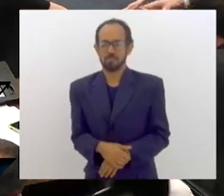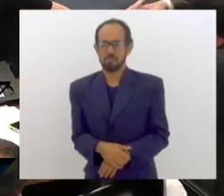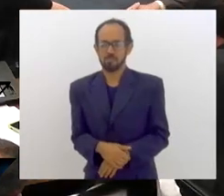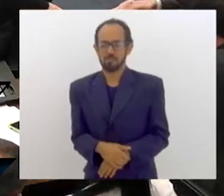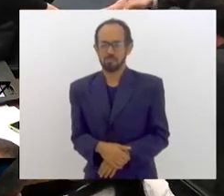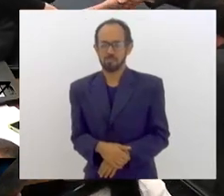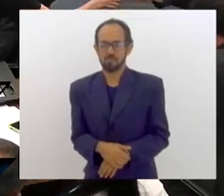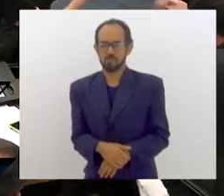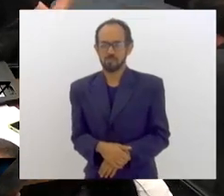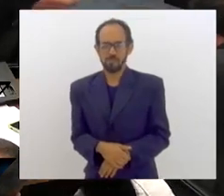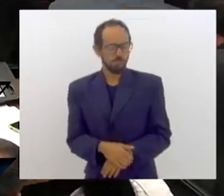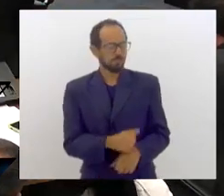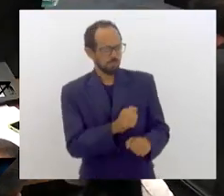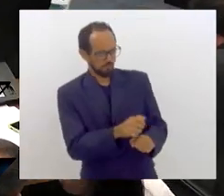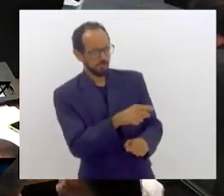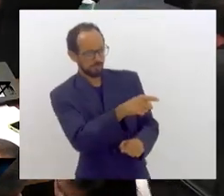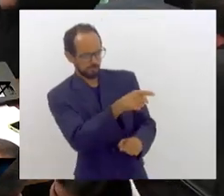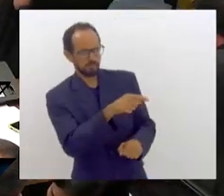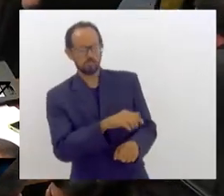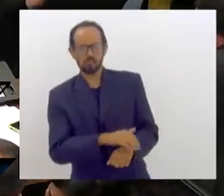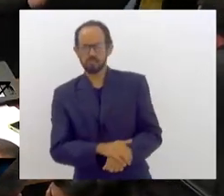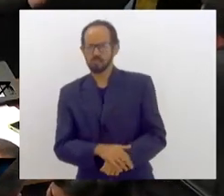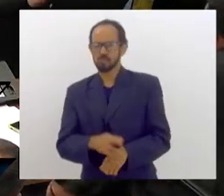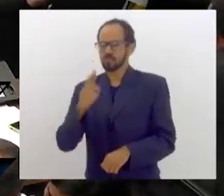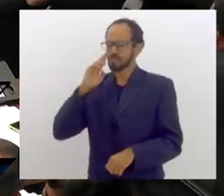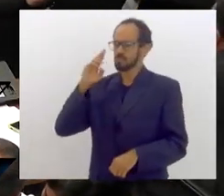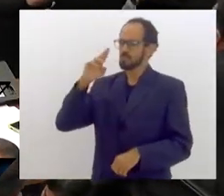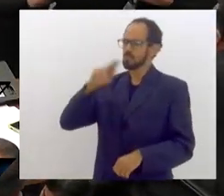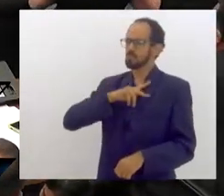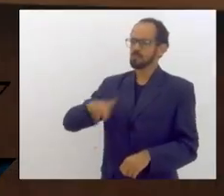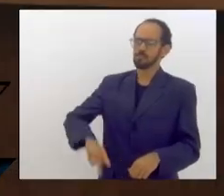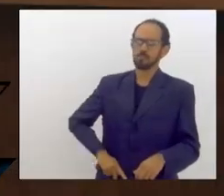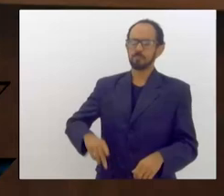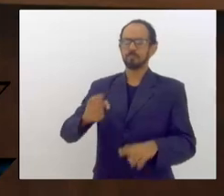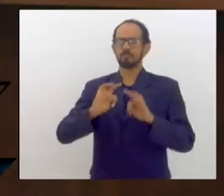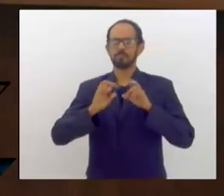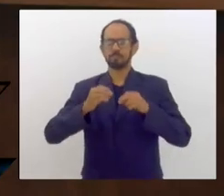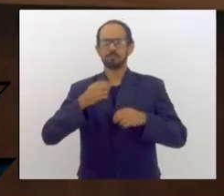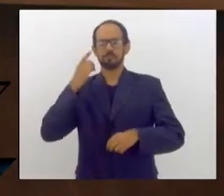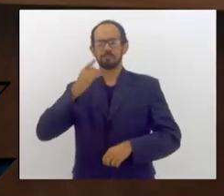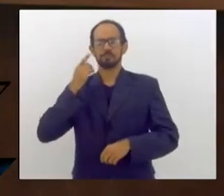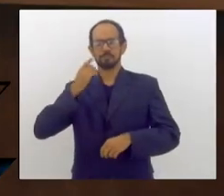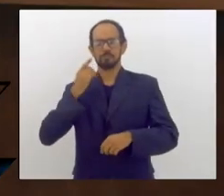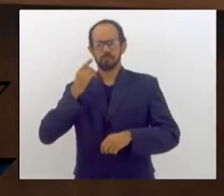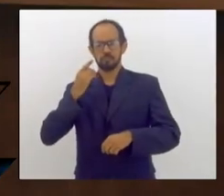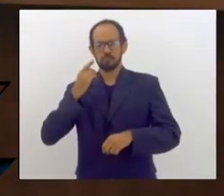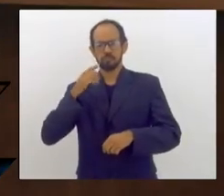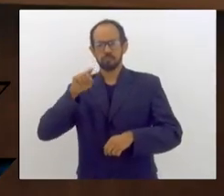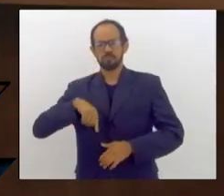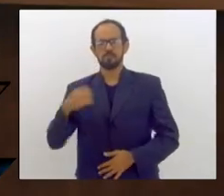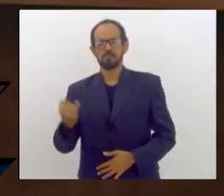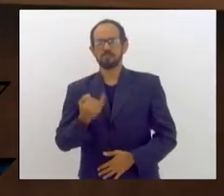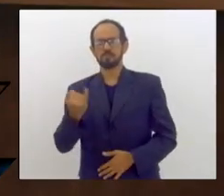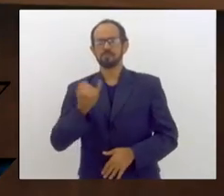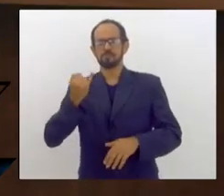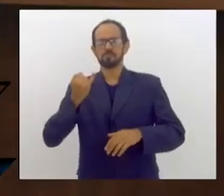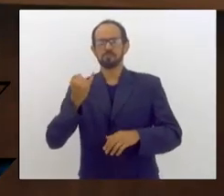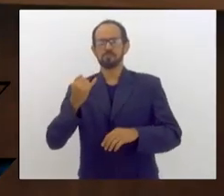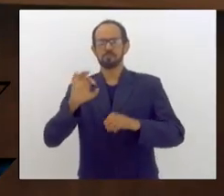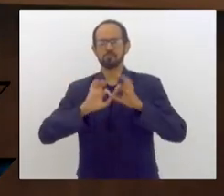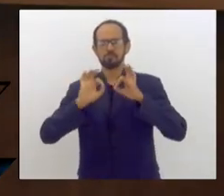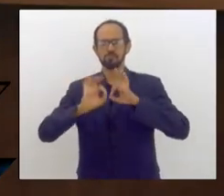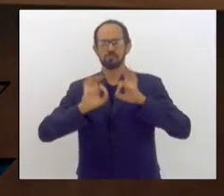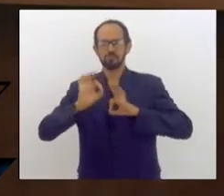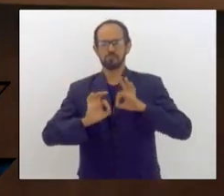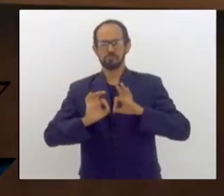Posso? Então tá bom. Senhor presidente, senhoras deputadas, senhores deputados, é muito importante esse projeto de lei